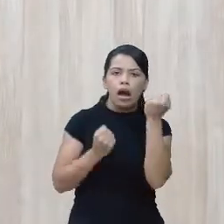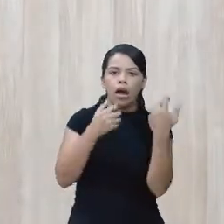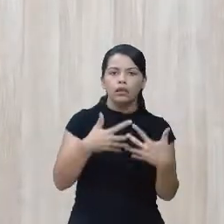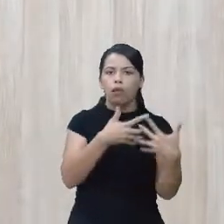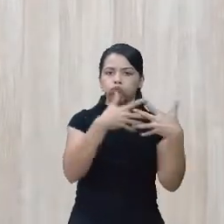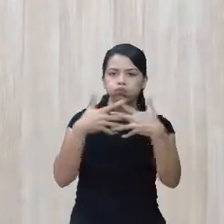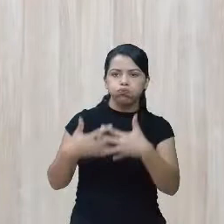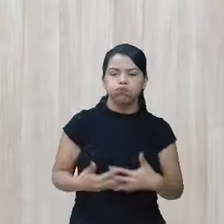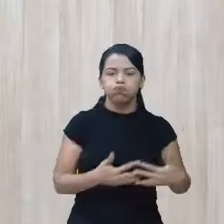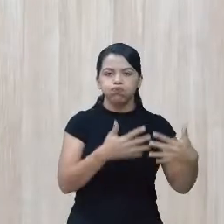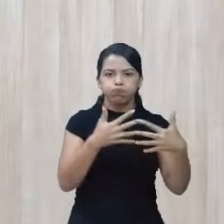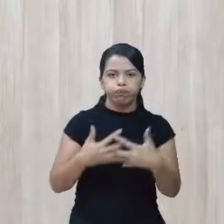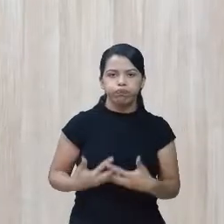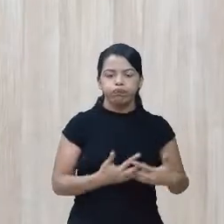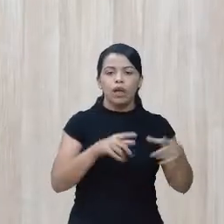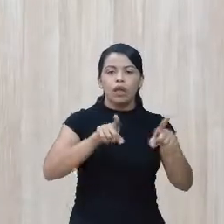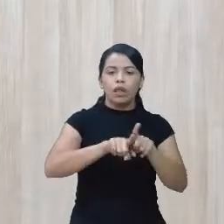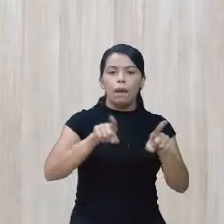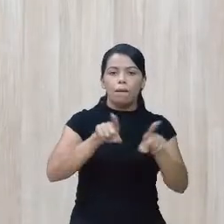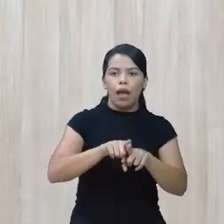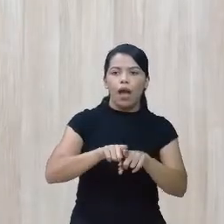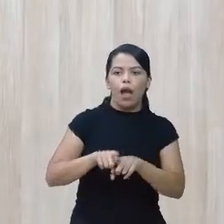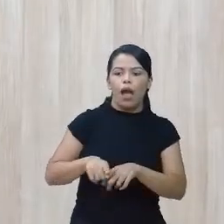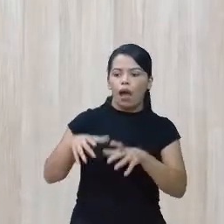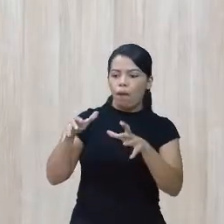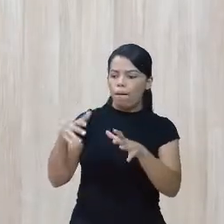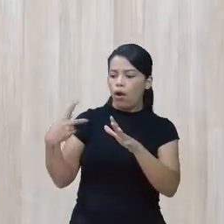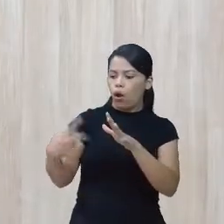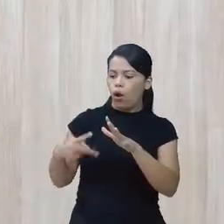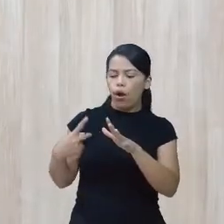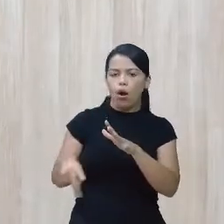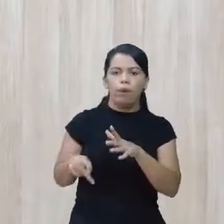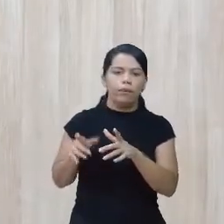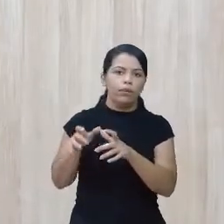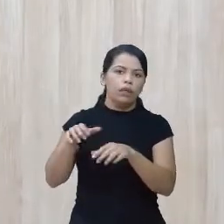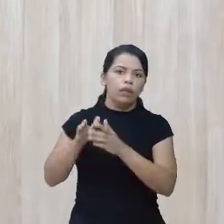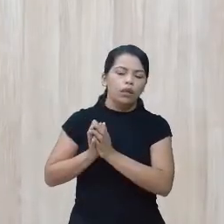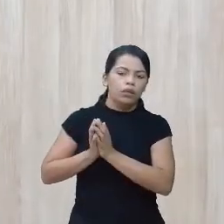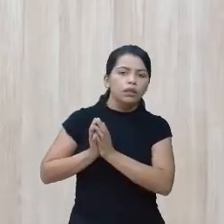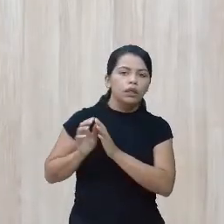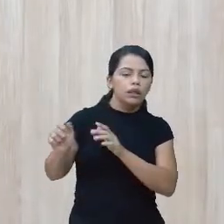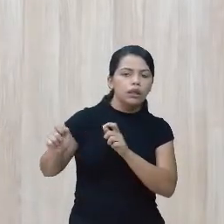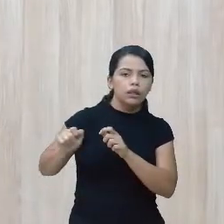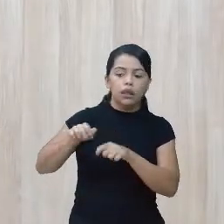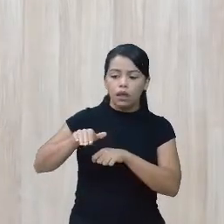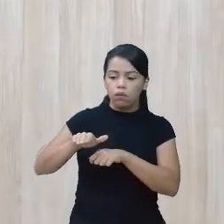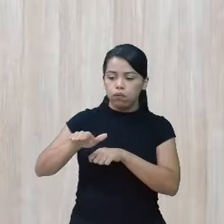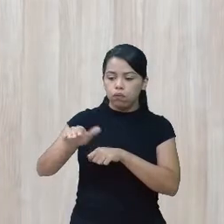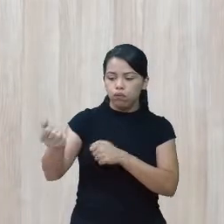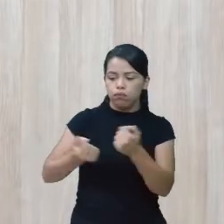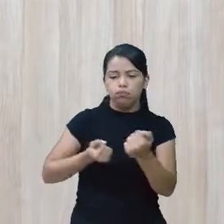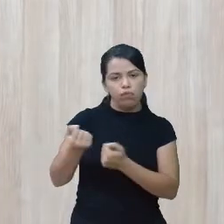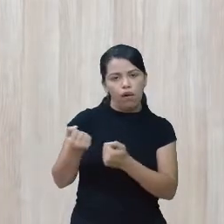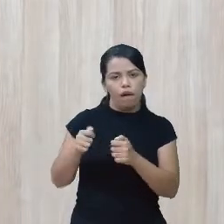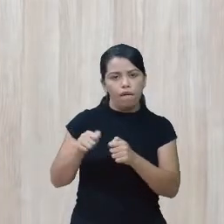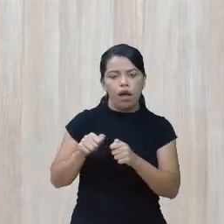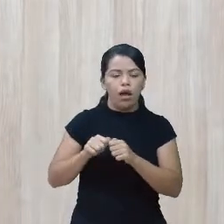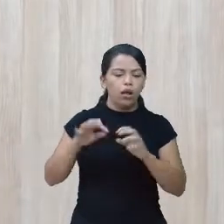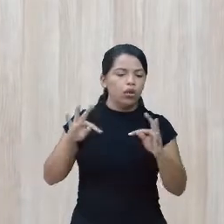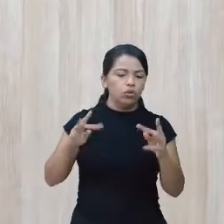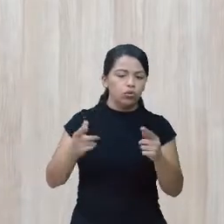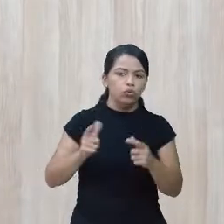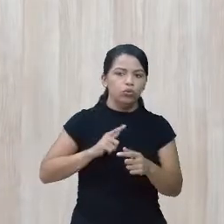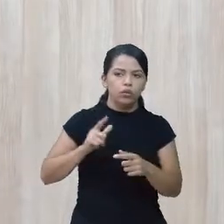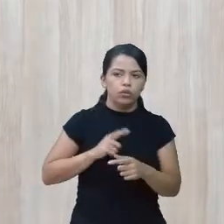uma série de outros. Deixa eu voltar aqui porque esse vídeo não quer me ajudar. Bora lá.